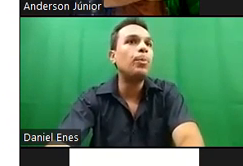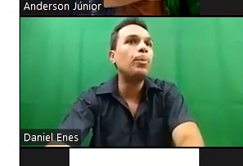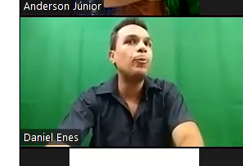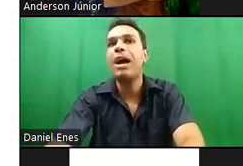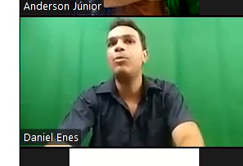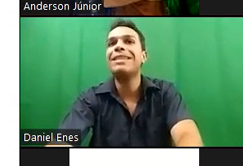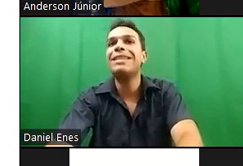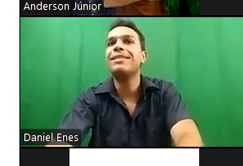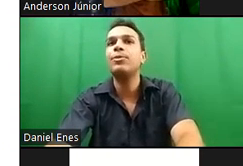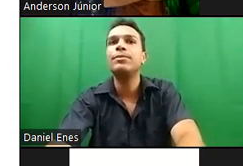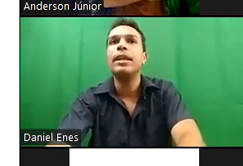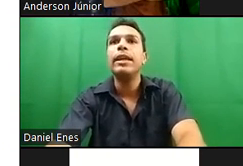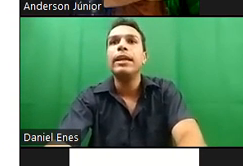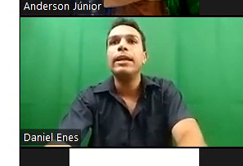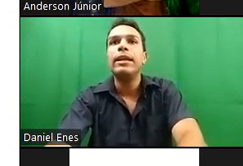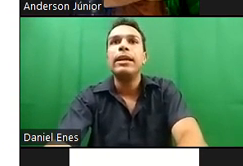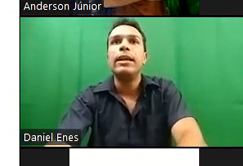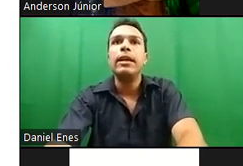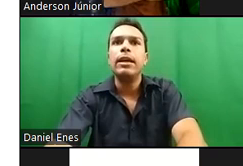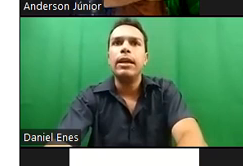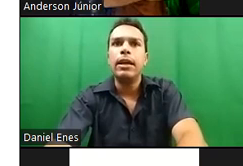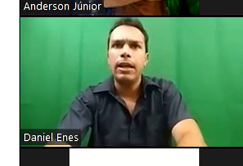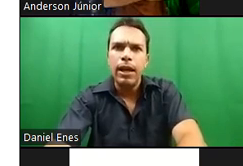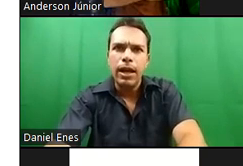o verbo, a ação.